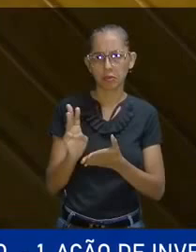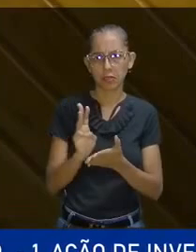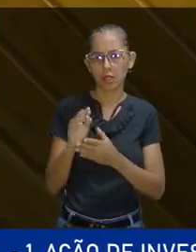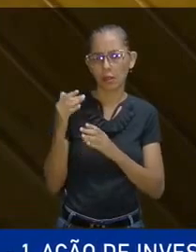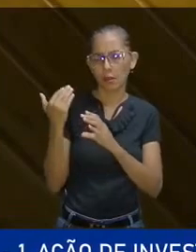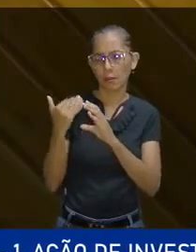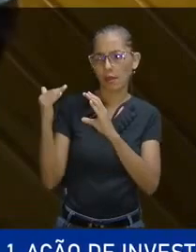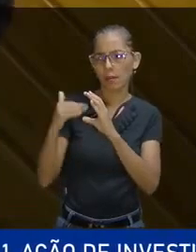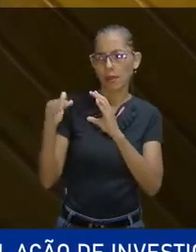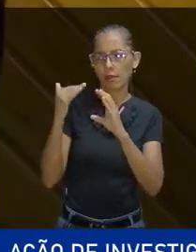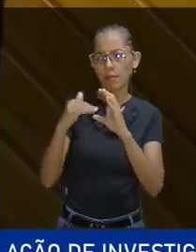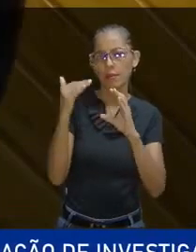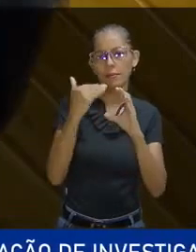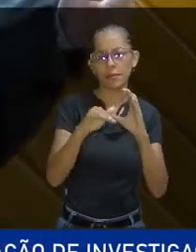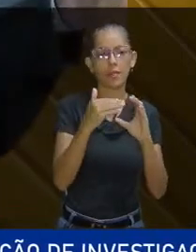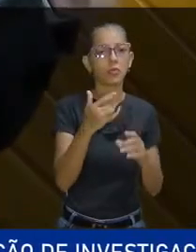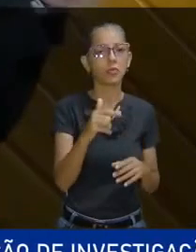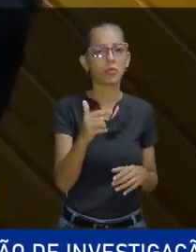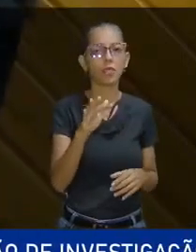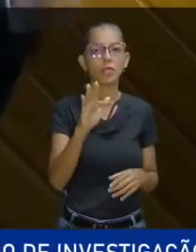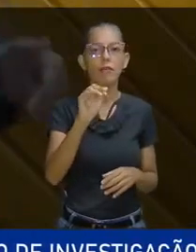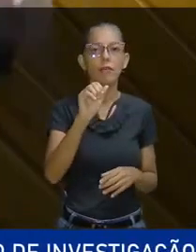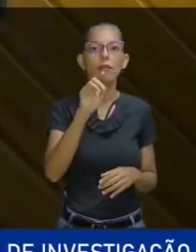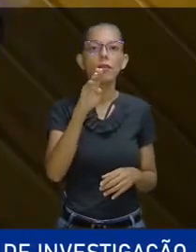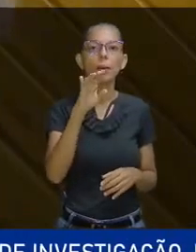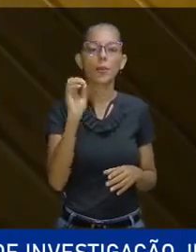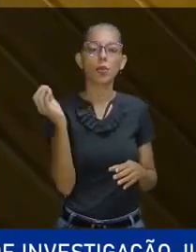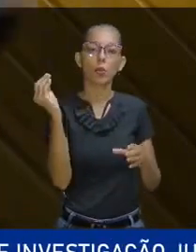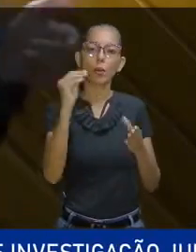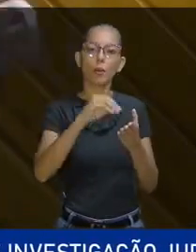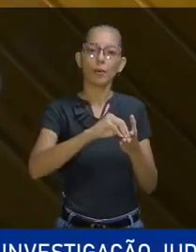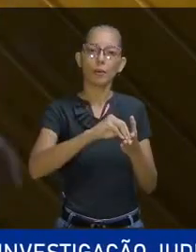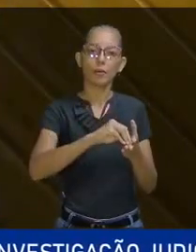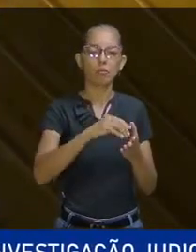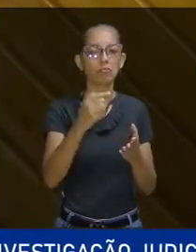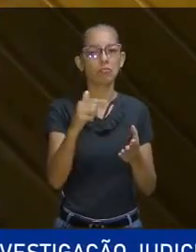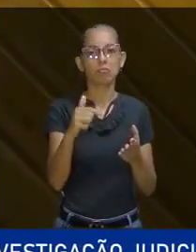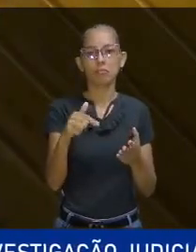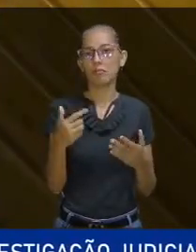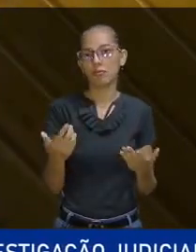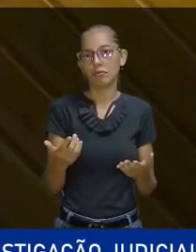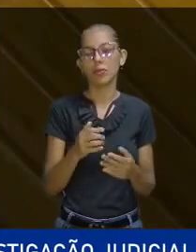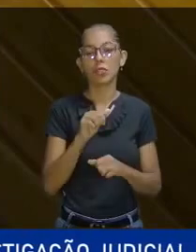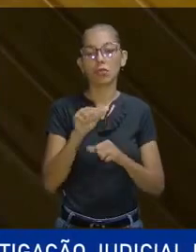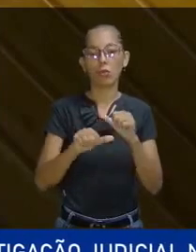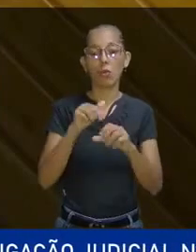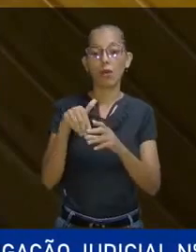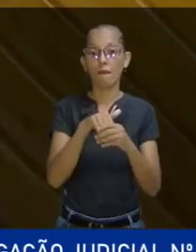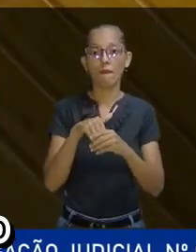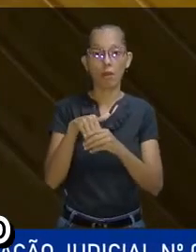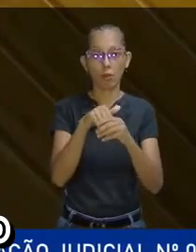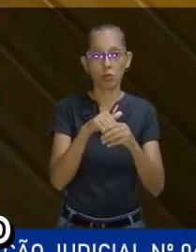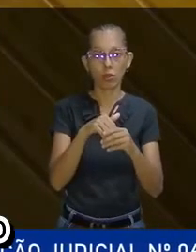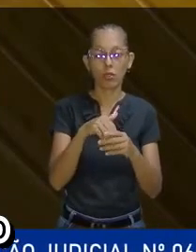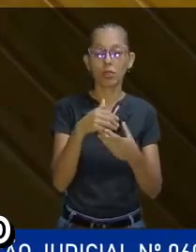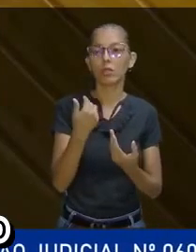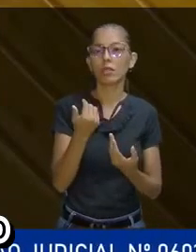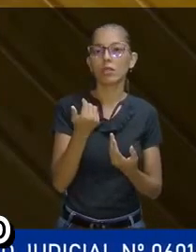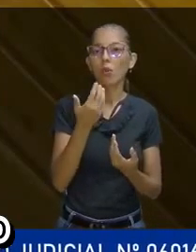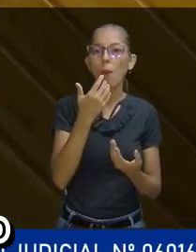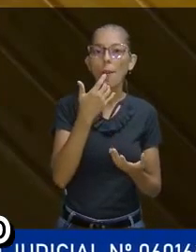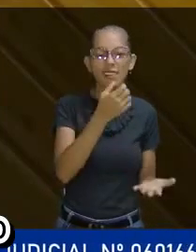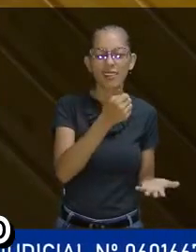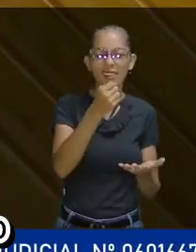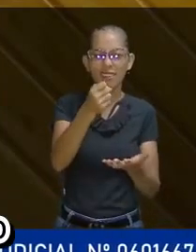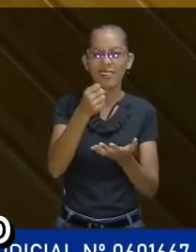a troca de cesta básica em troca de voto, ou algo nesse sentido. Pelo contrário, as únicas referências